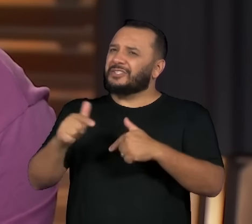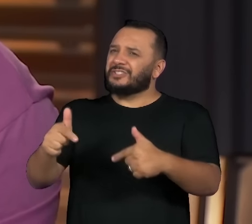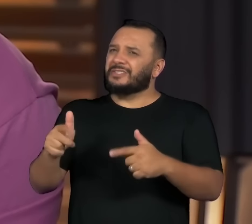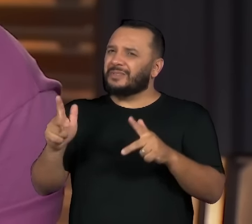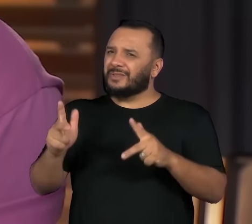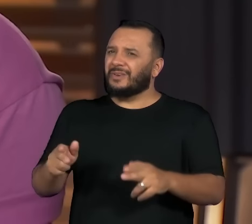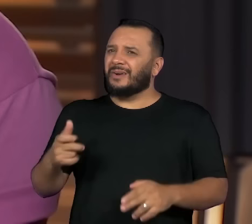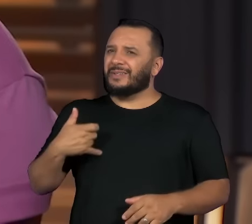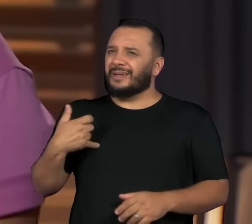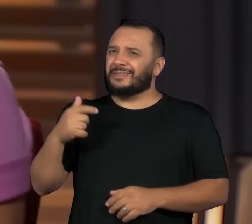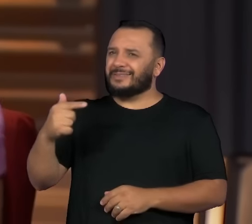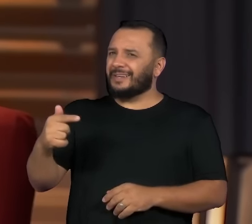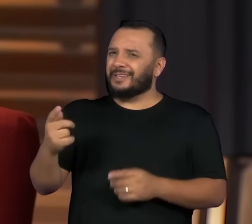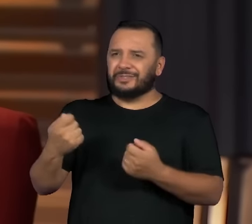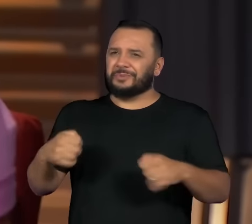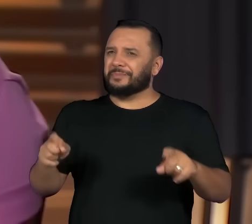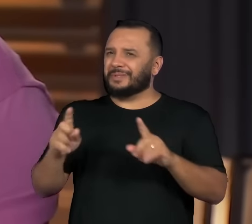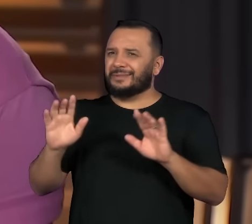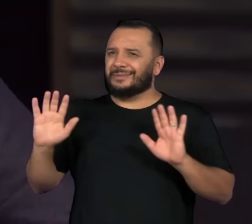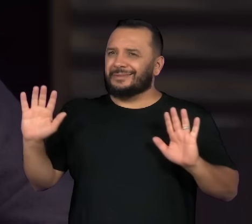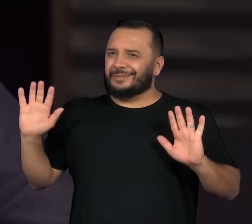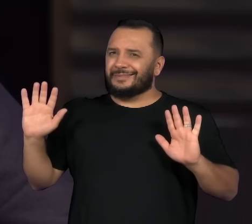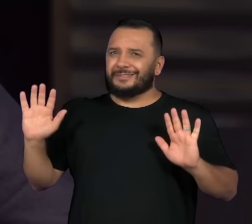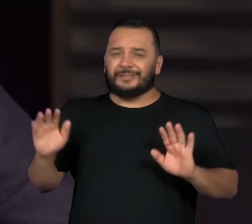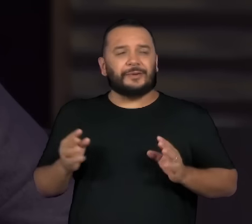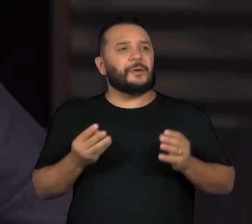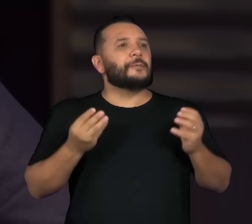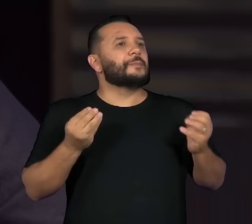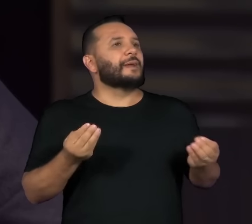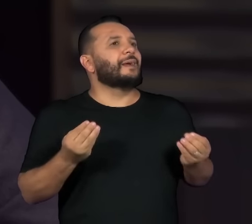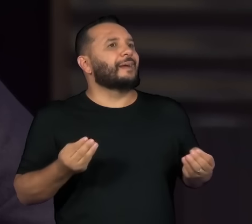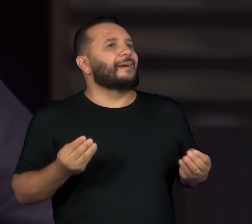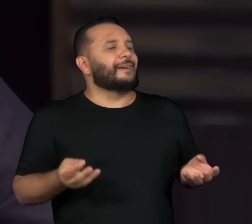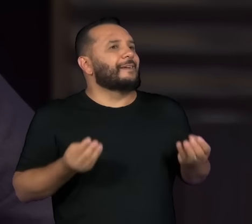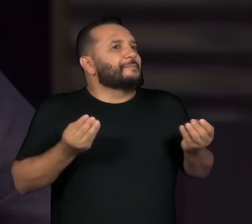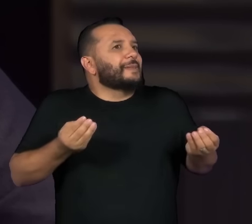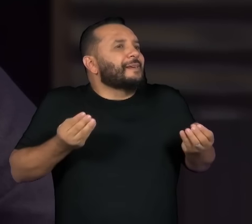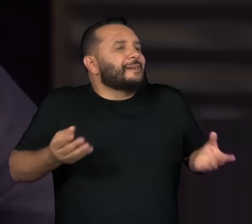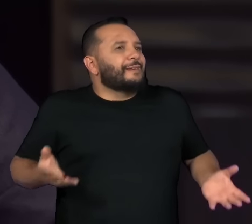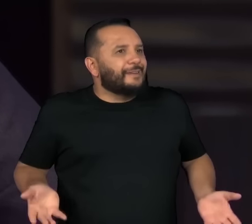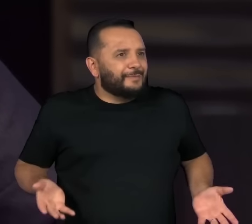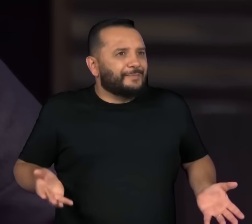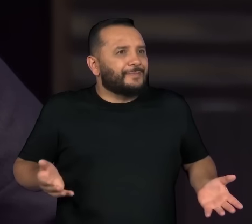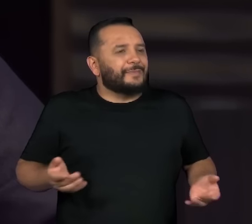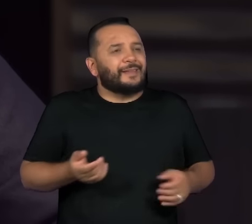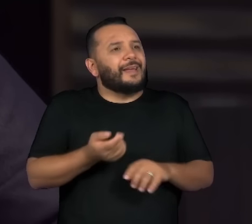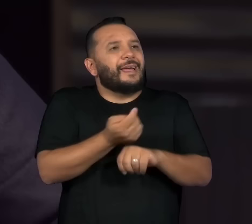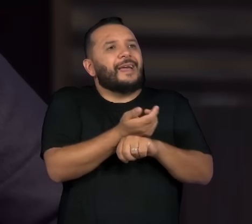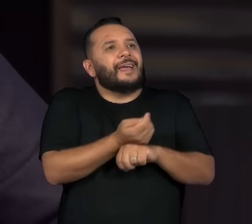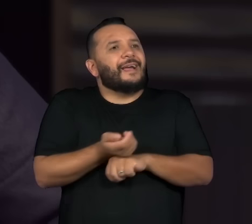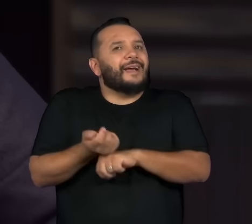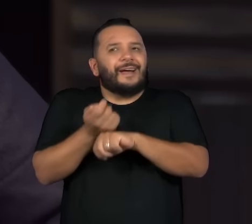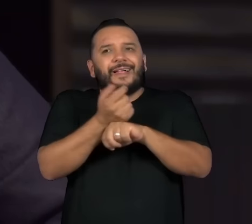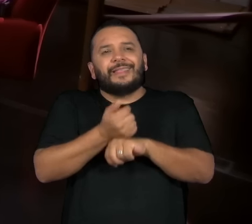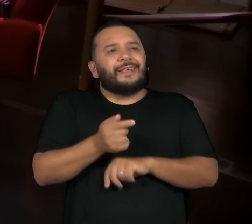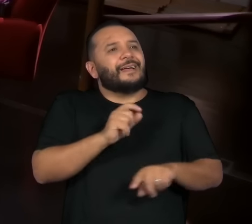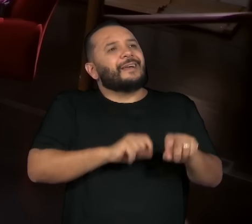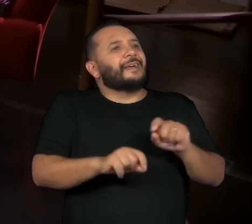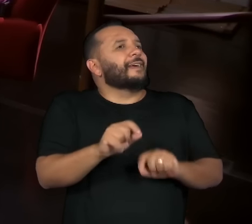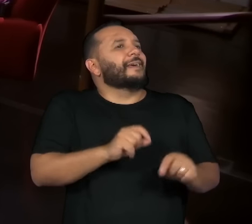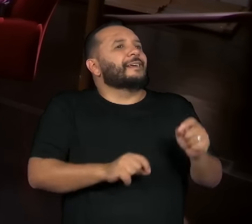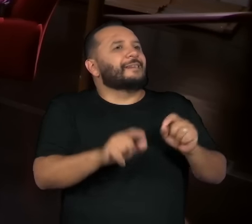anos? Não preciso fazer isso. Pra que a gente faz isso, hein? Exato. A gente está enganando quem, né?